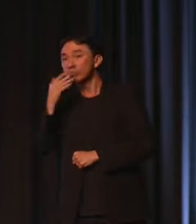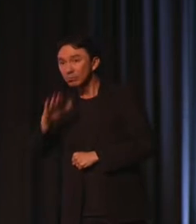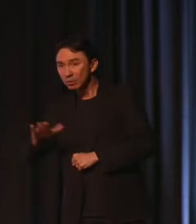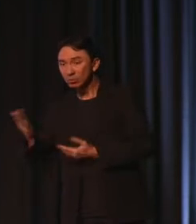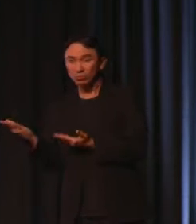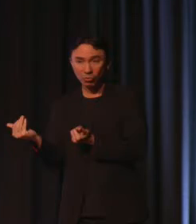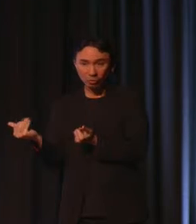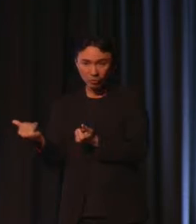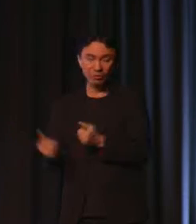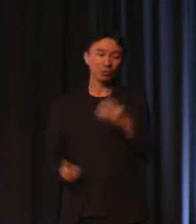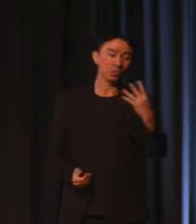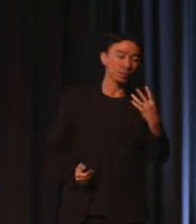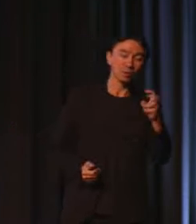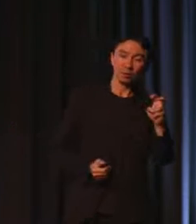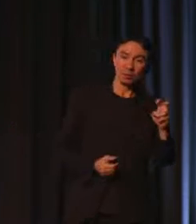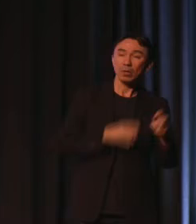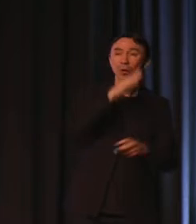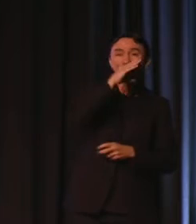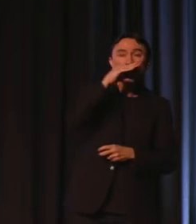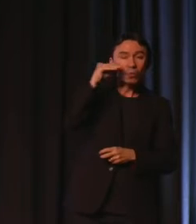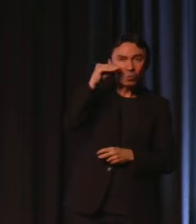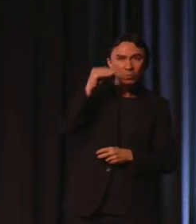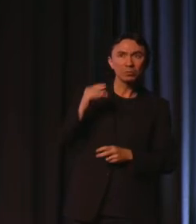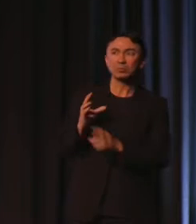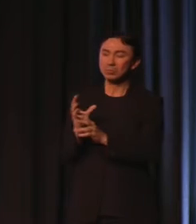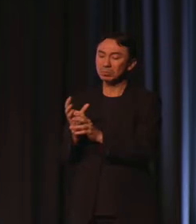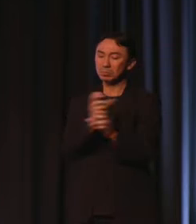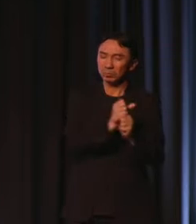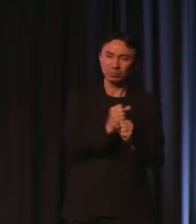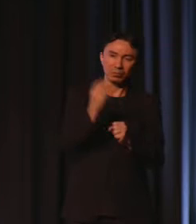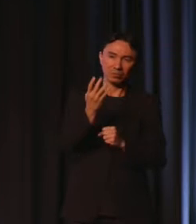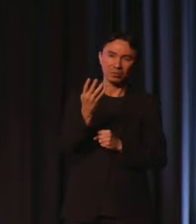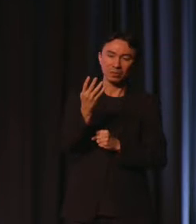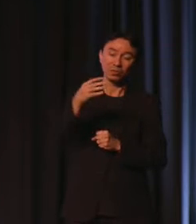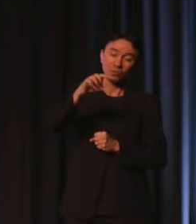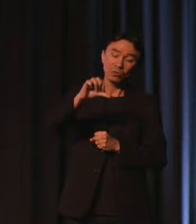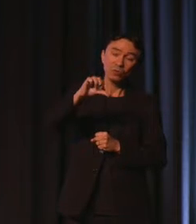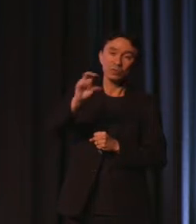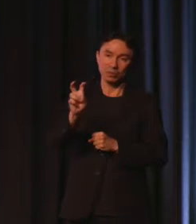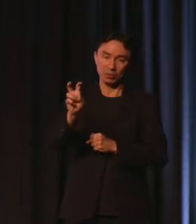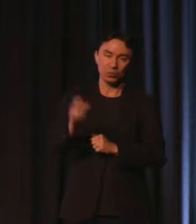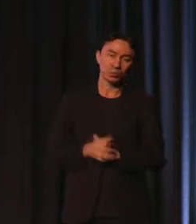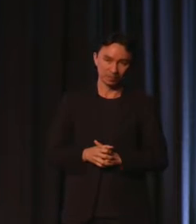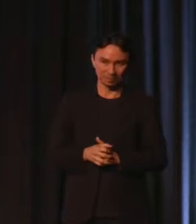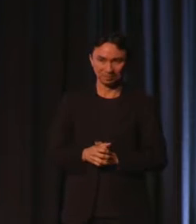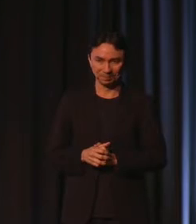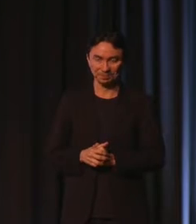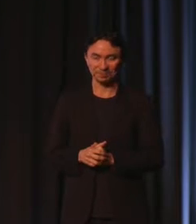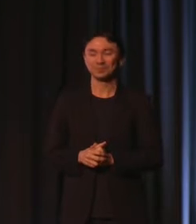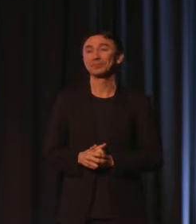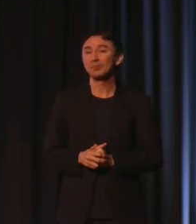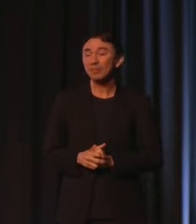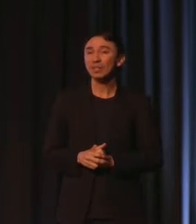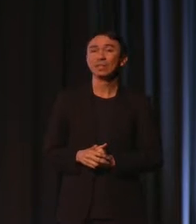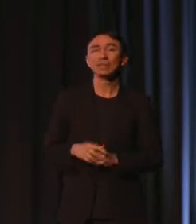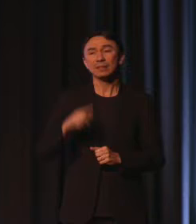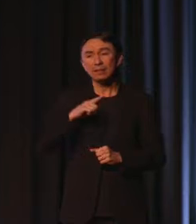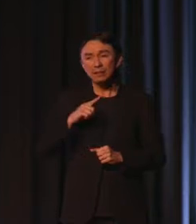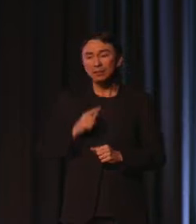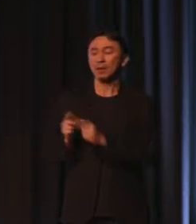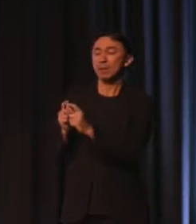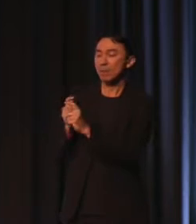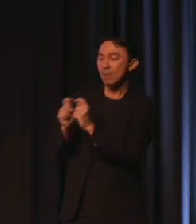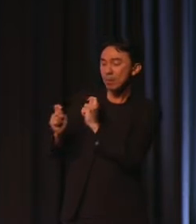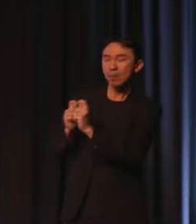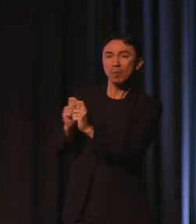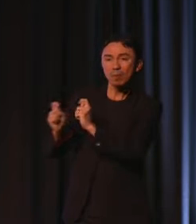aí uma amostra de 95 entrevistas no total. Quando a gente olha a distribuição dessas entrevistas,